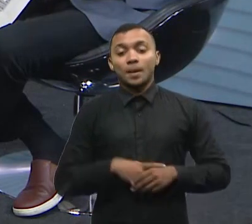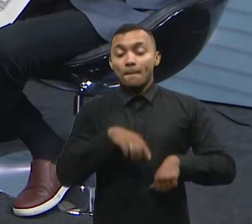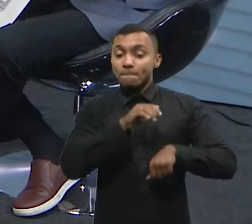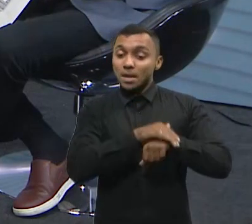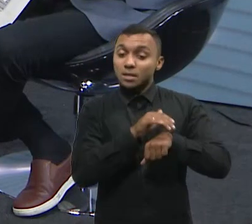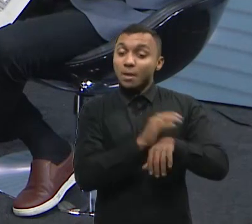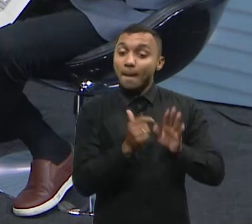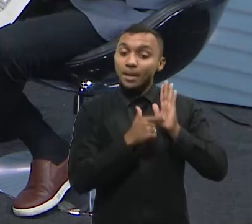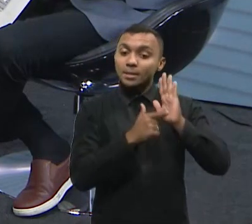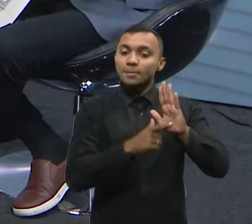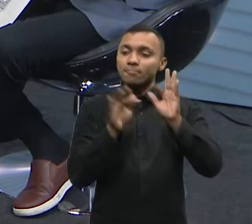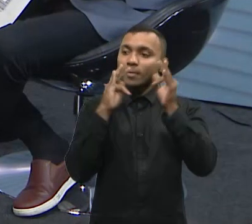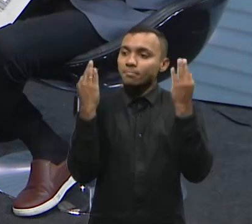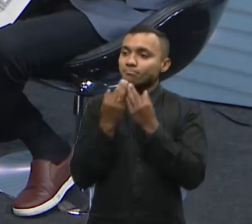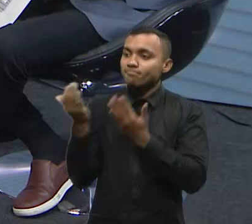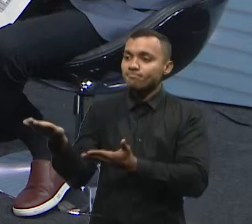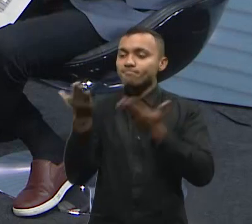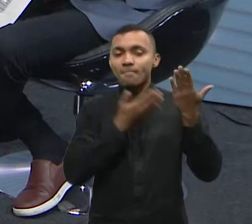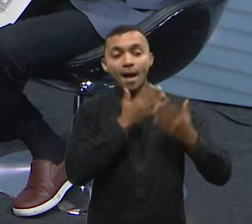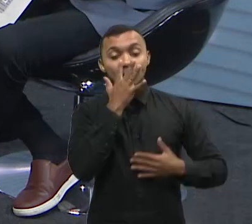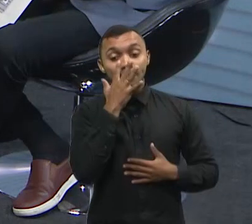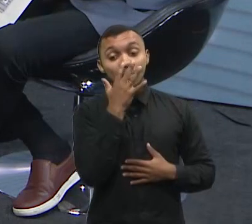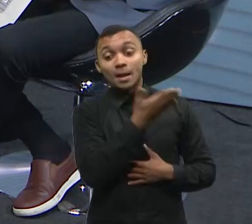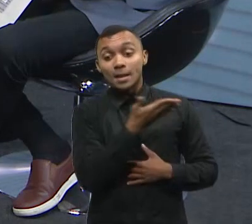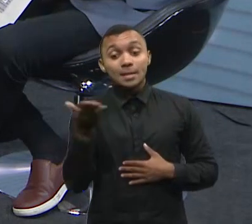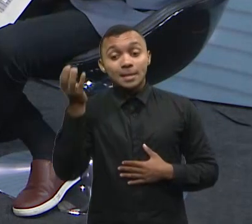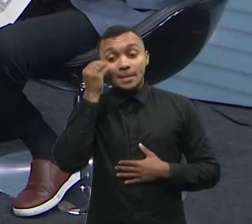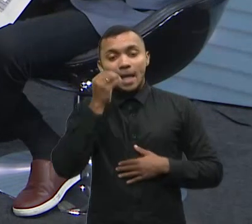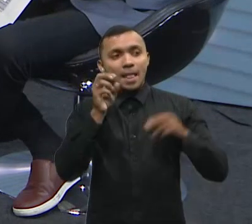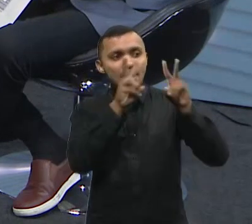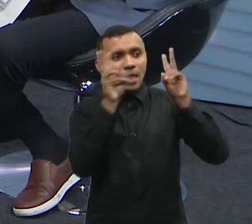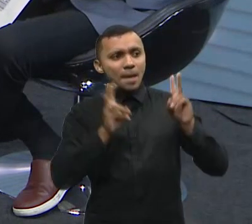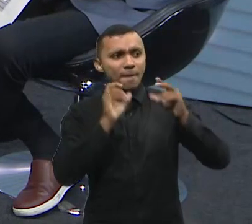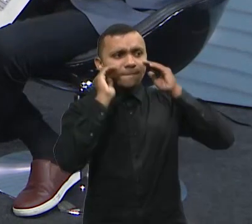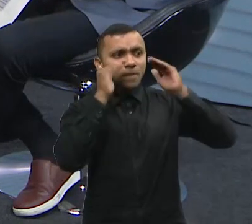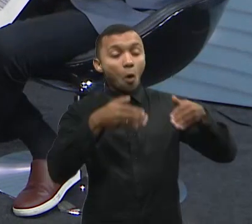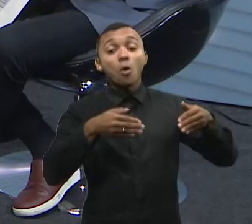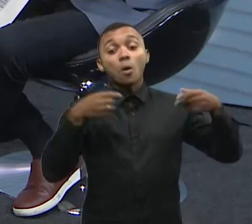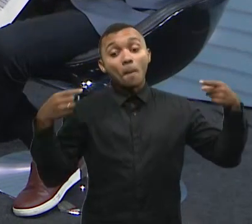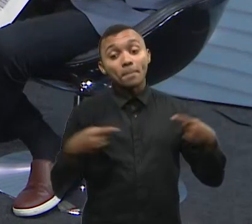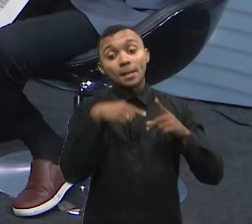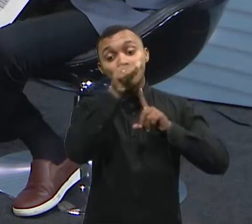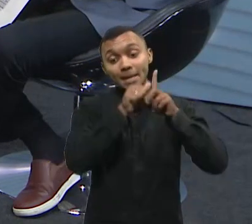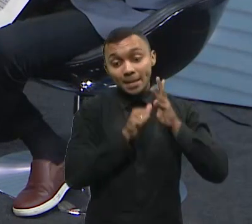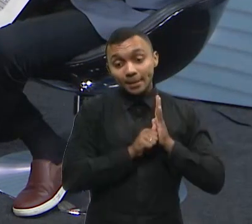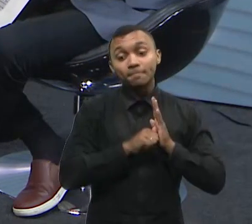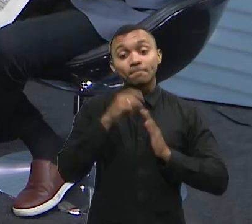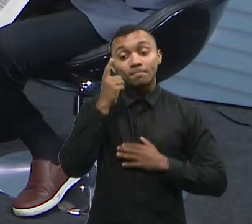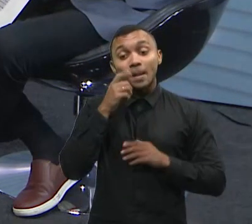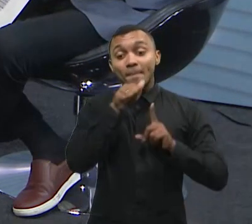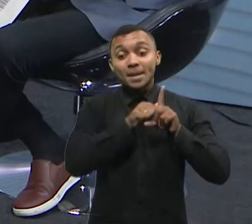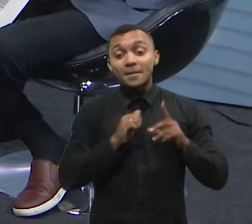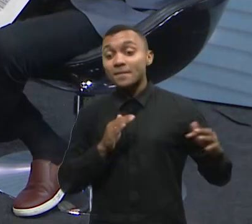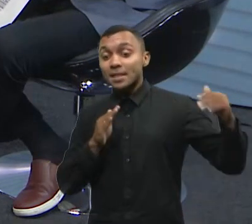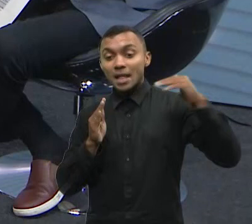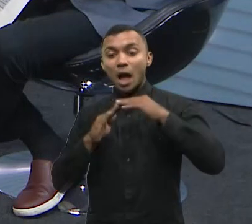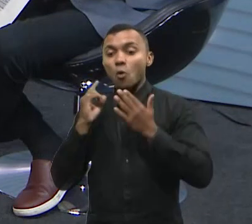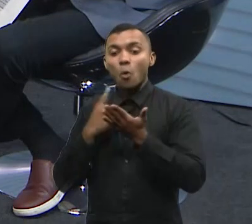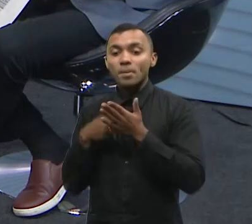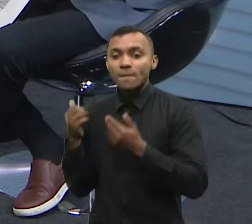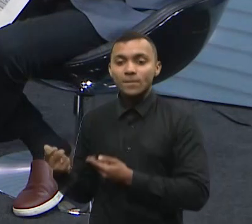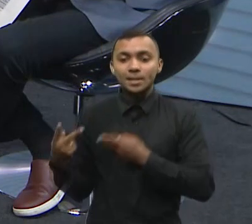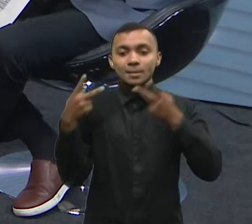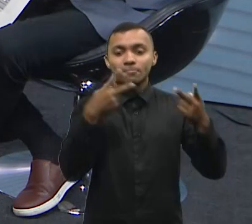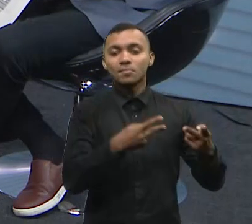pais. E aí, eles vão trabalhar em cima daquele assunto no mês. Aí, no final do mês, tem uma visita a um determinado